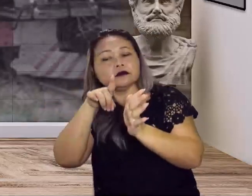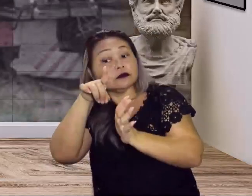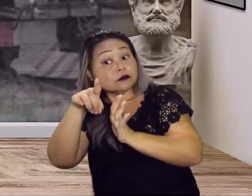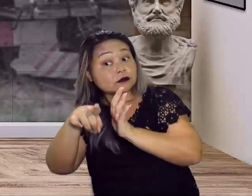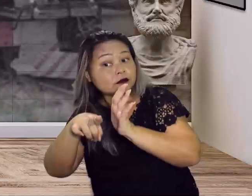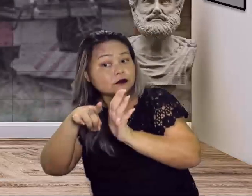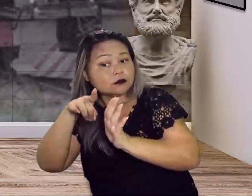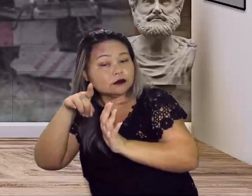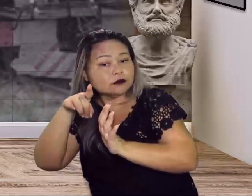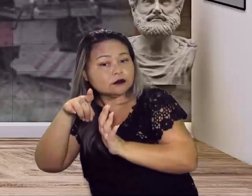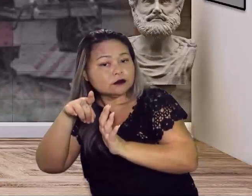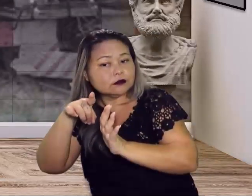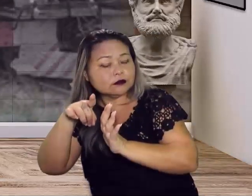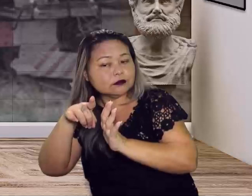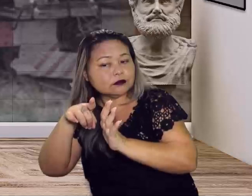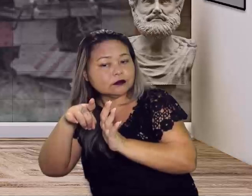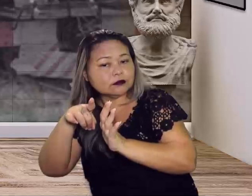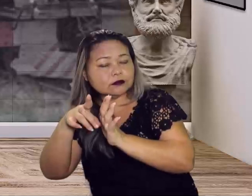apareceu